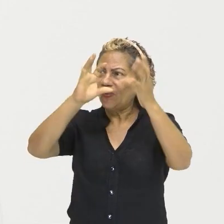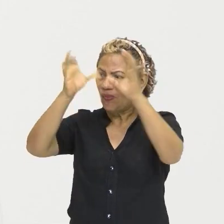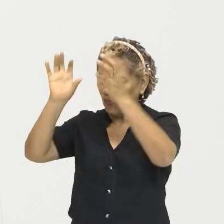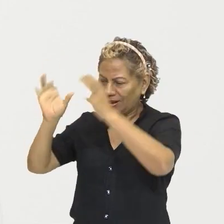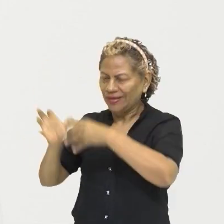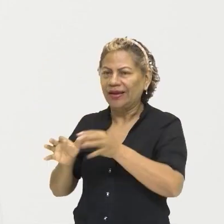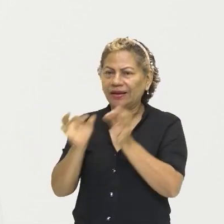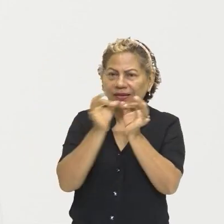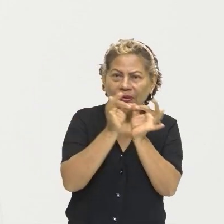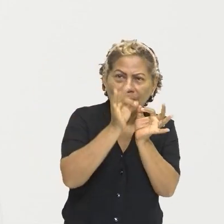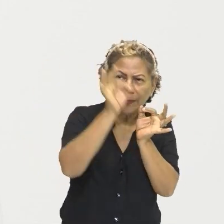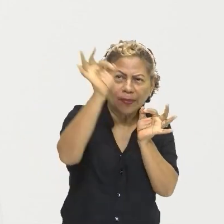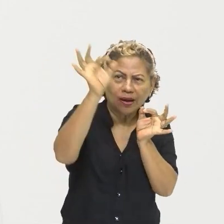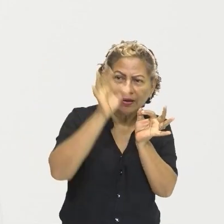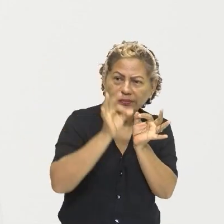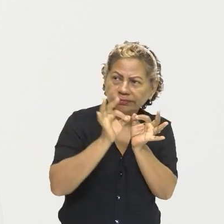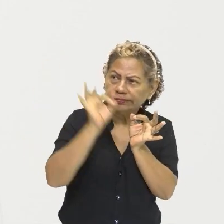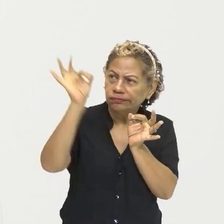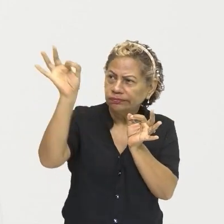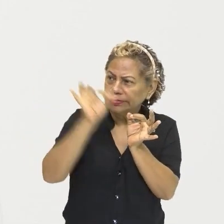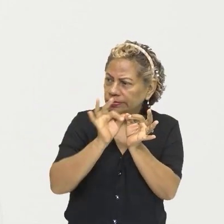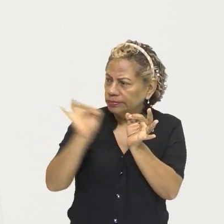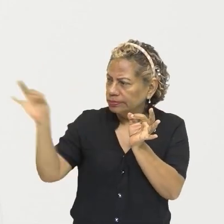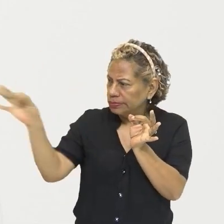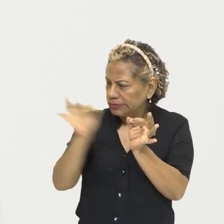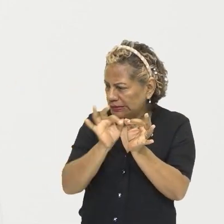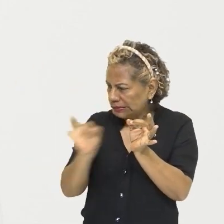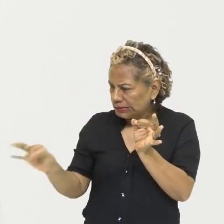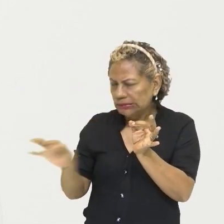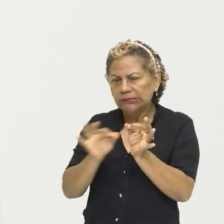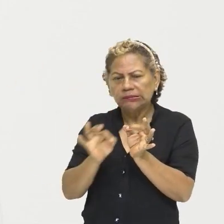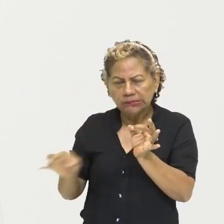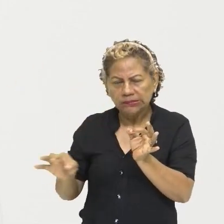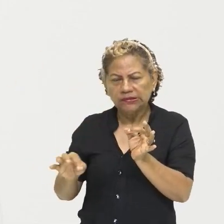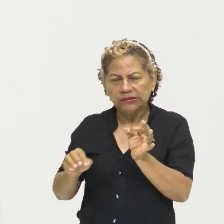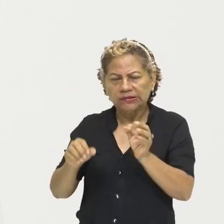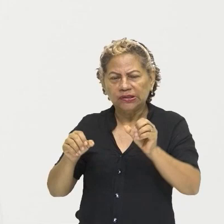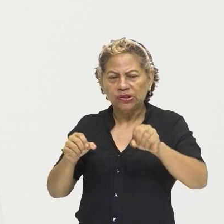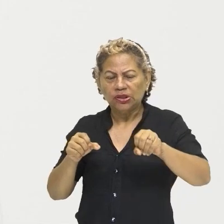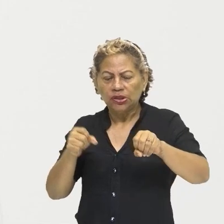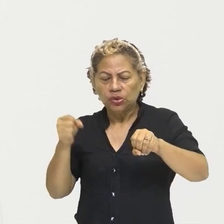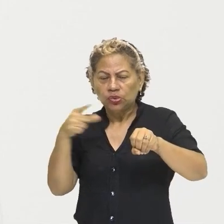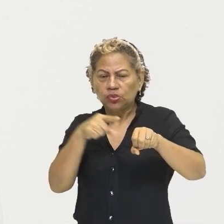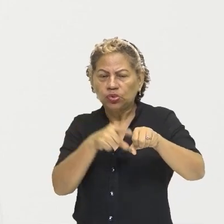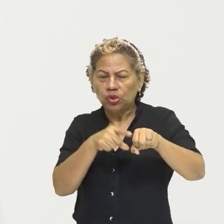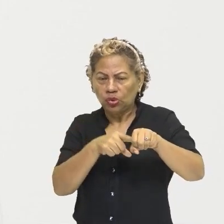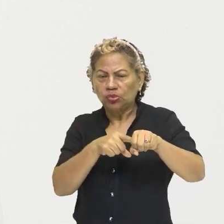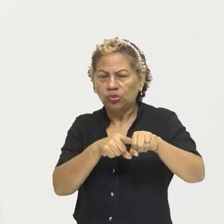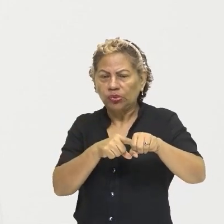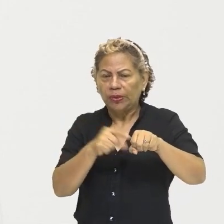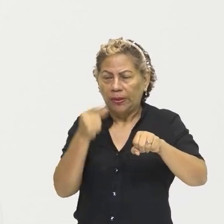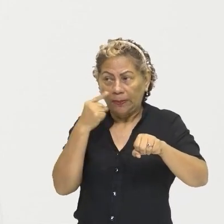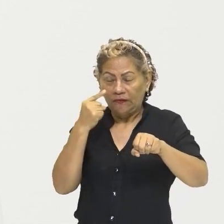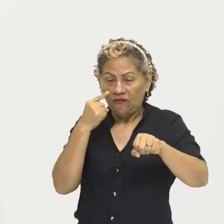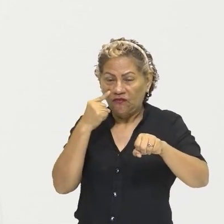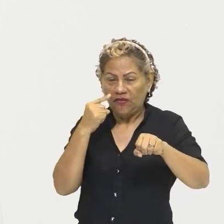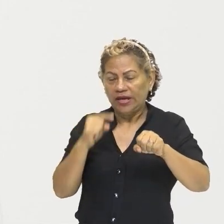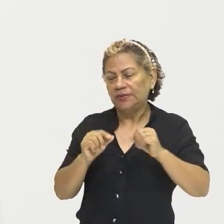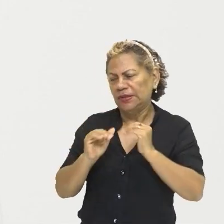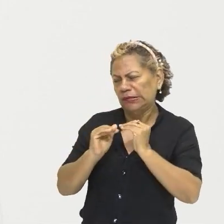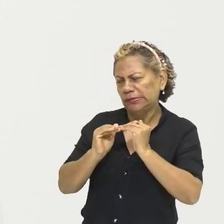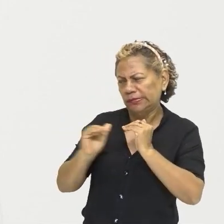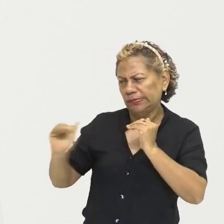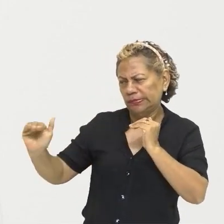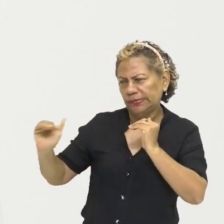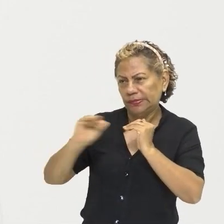você tem a distância, só tem um centro, e a distância do centro para qualquer ponto é a mesma. Então, pensava-se que a